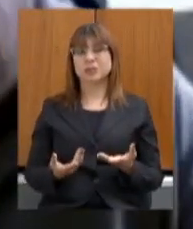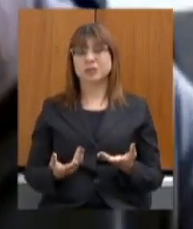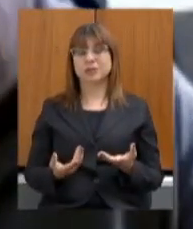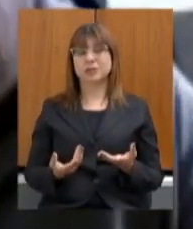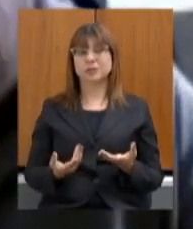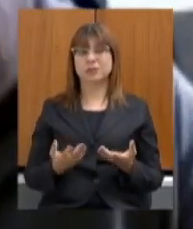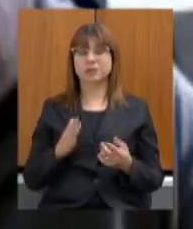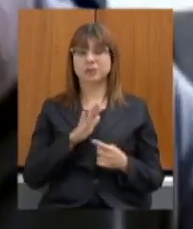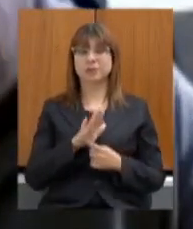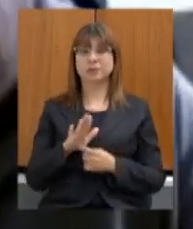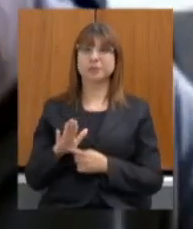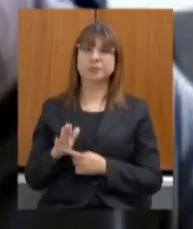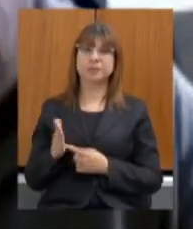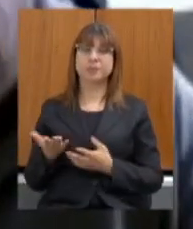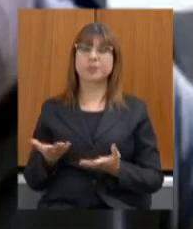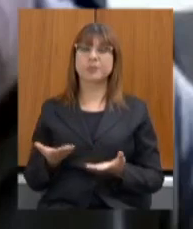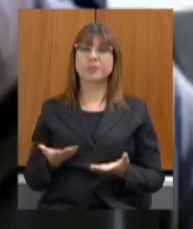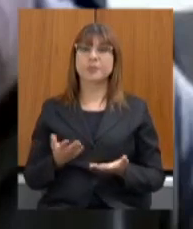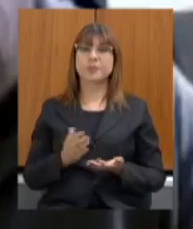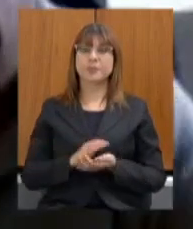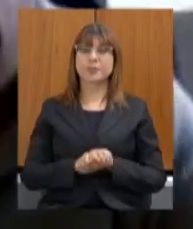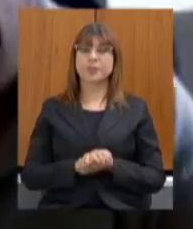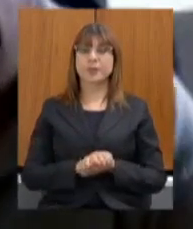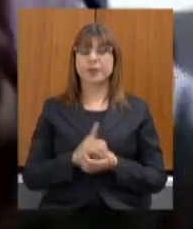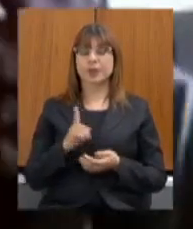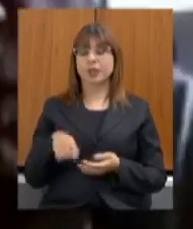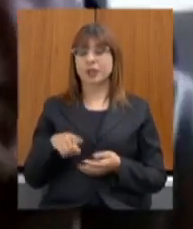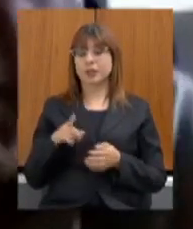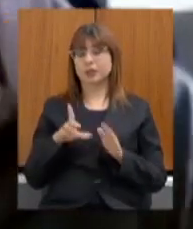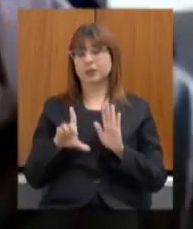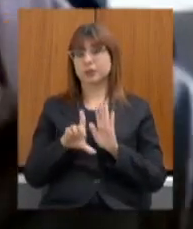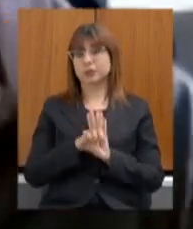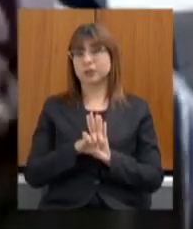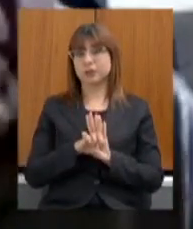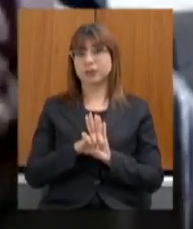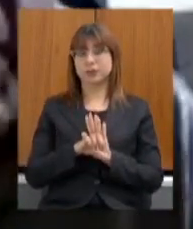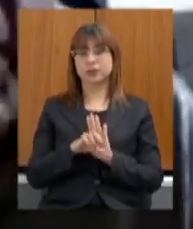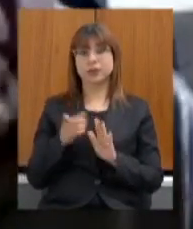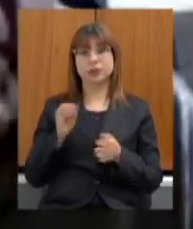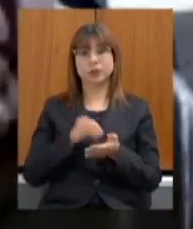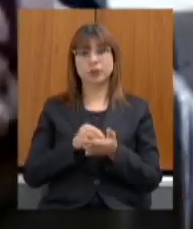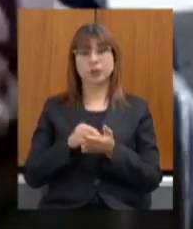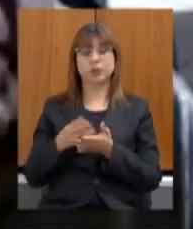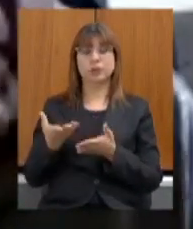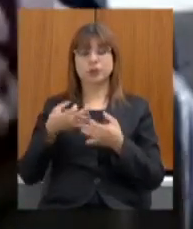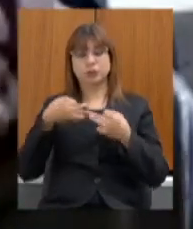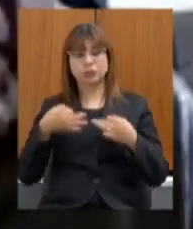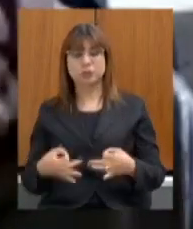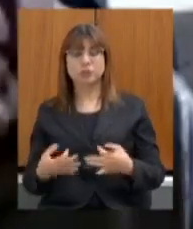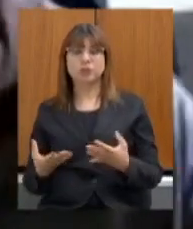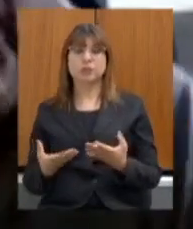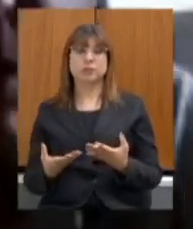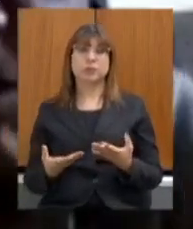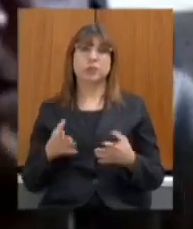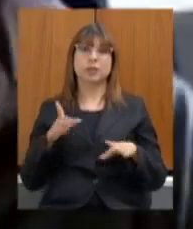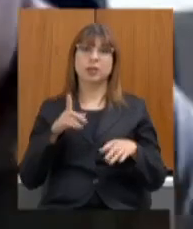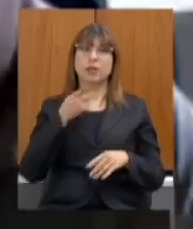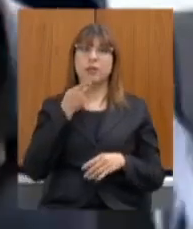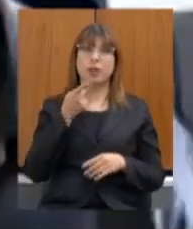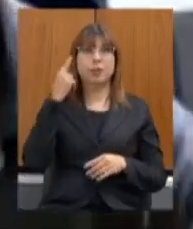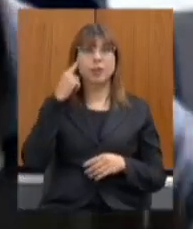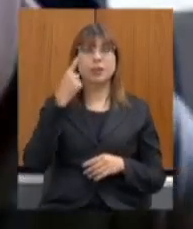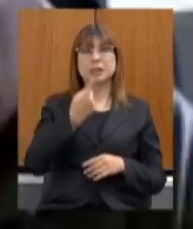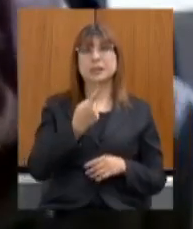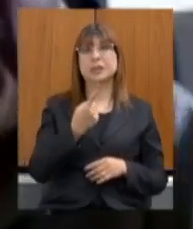sonhos eles querem ser tão antipática quanto a lei da gravidade. problema é esse, dizia ele há 150 anos,